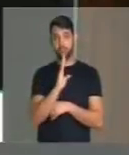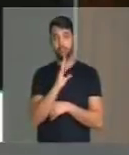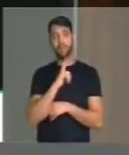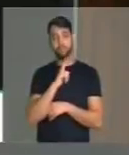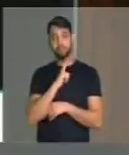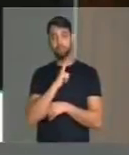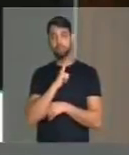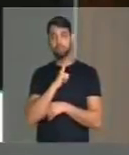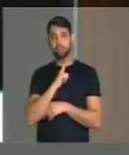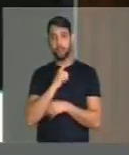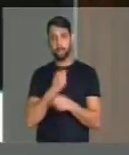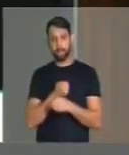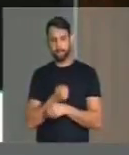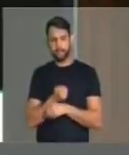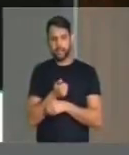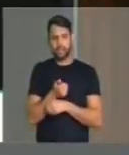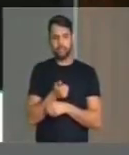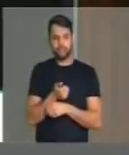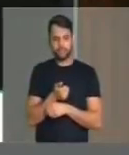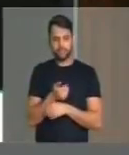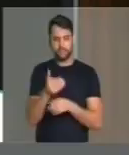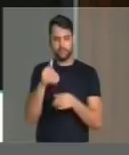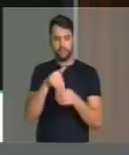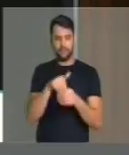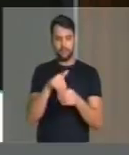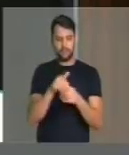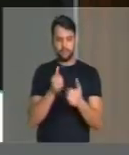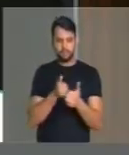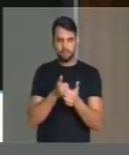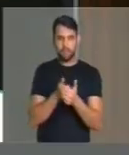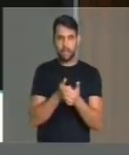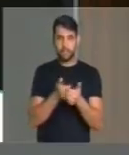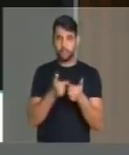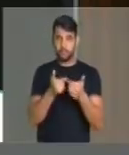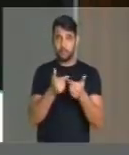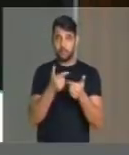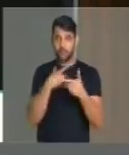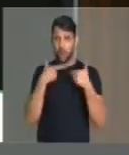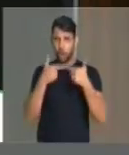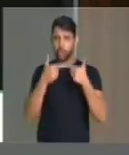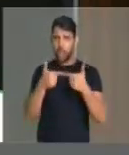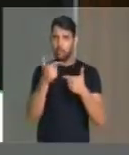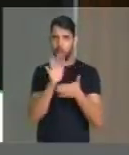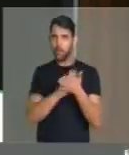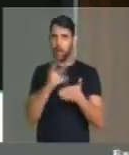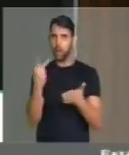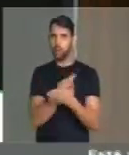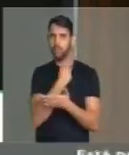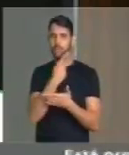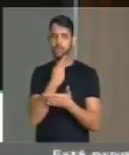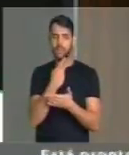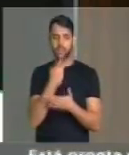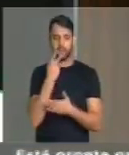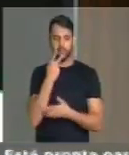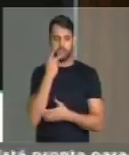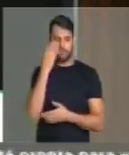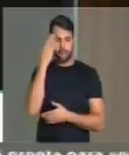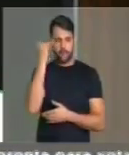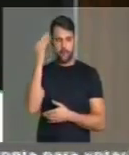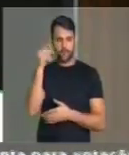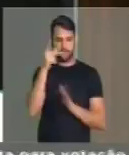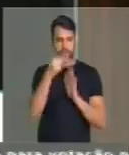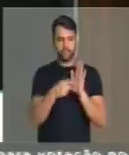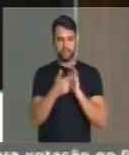Estamos também próximos de votar e vamos lutar para que isso não aconteça, essa famosa